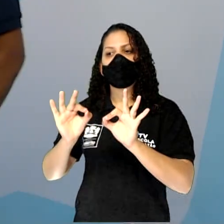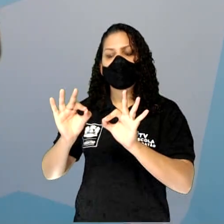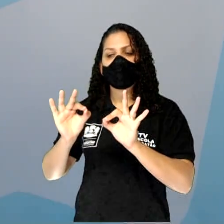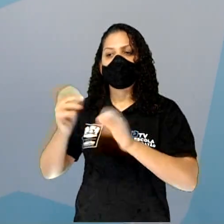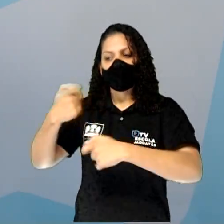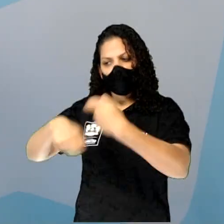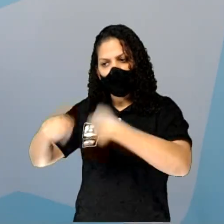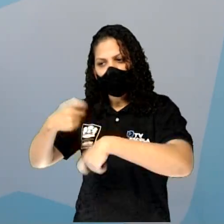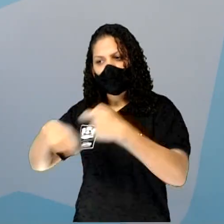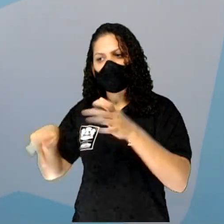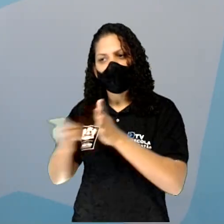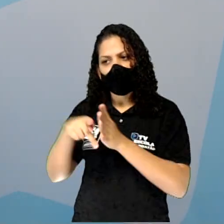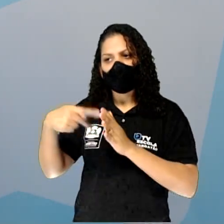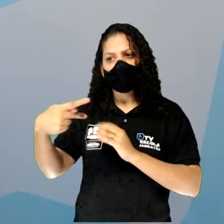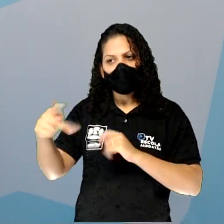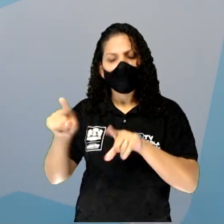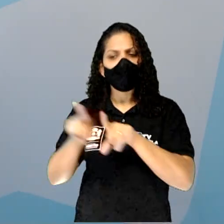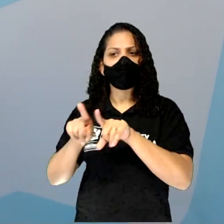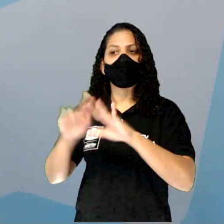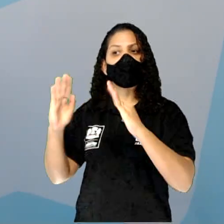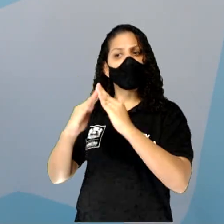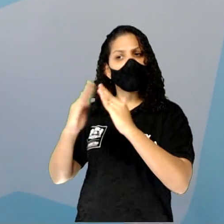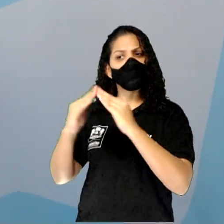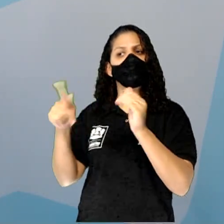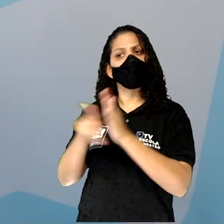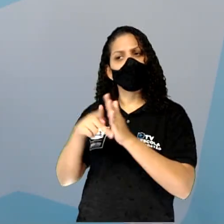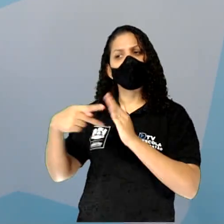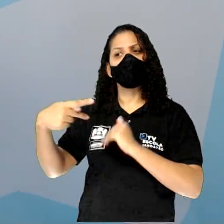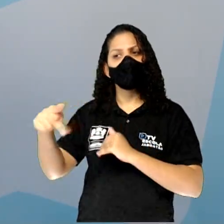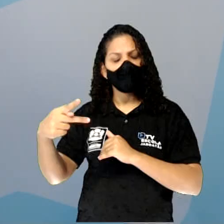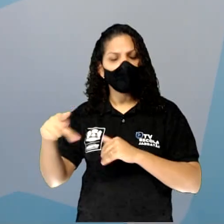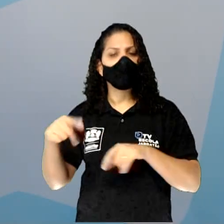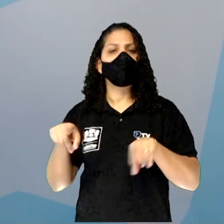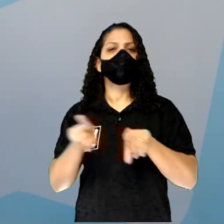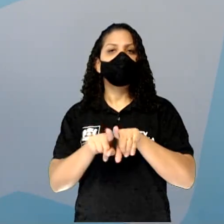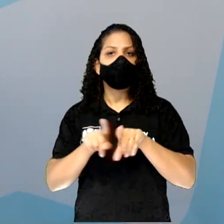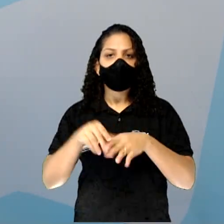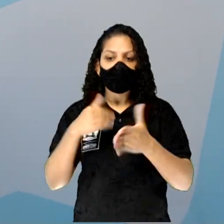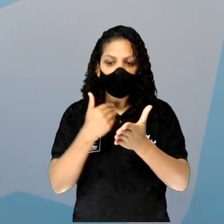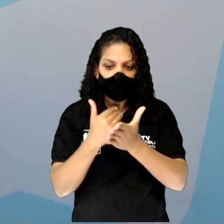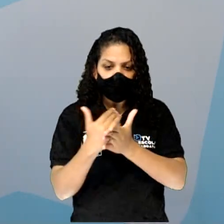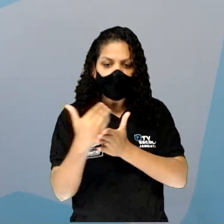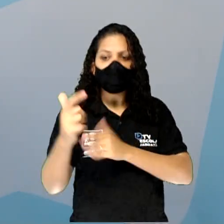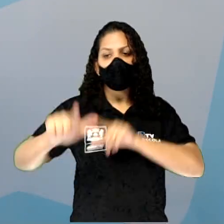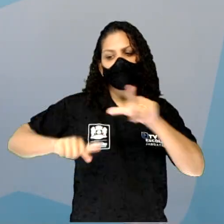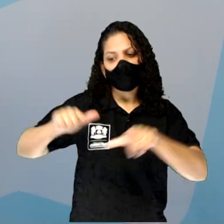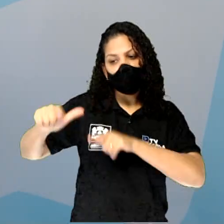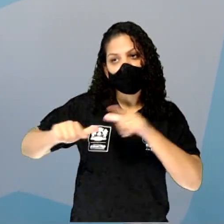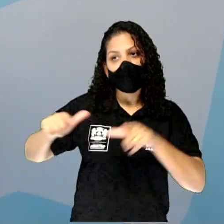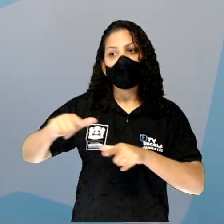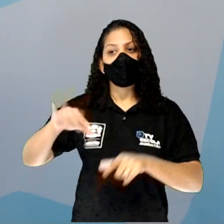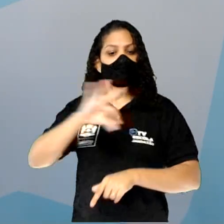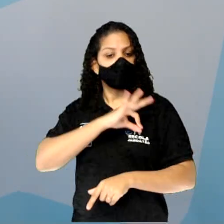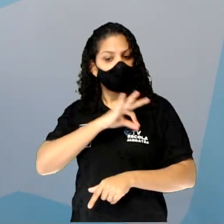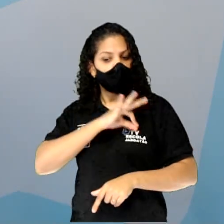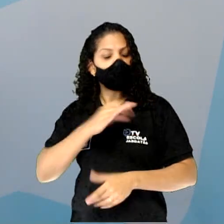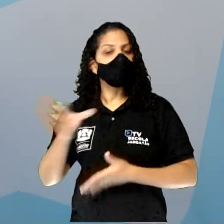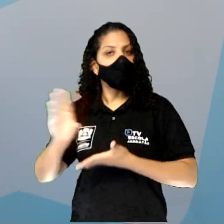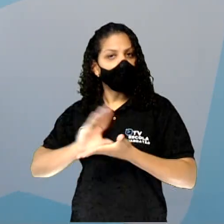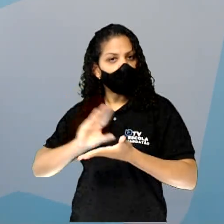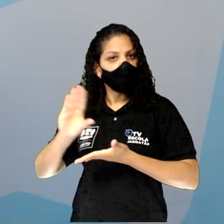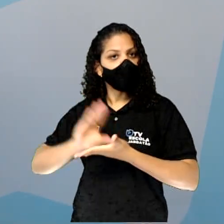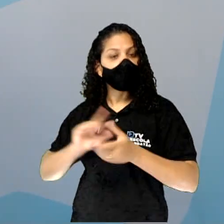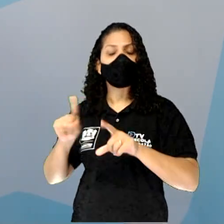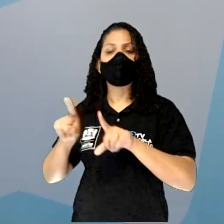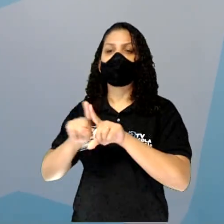O trabalho assalariado e o estímulo ao capital